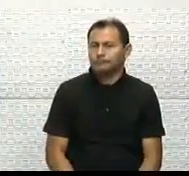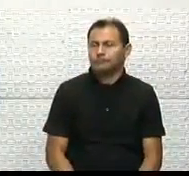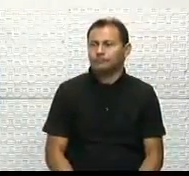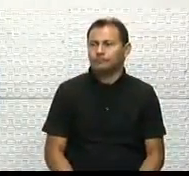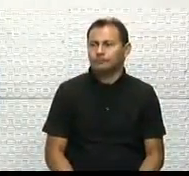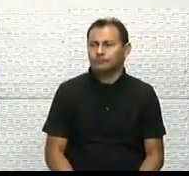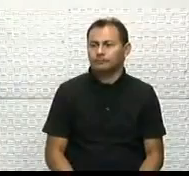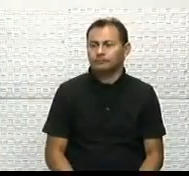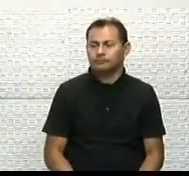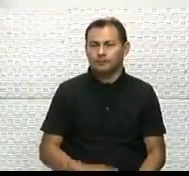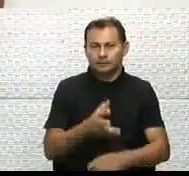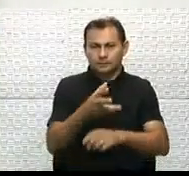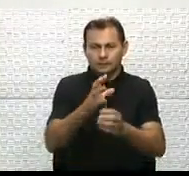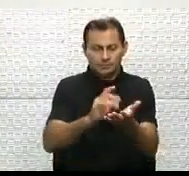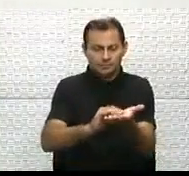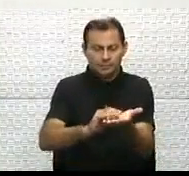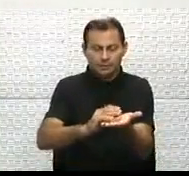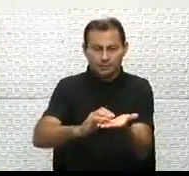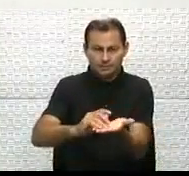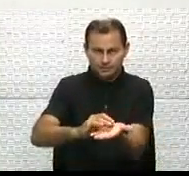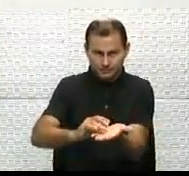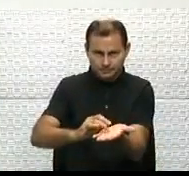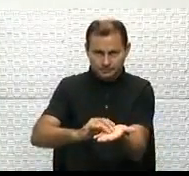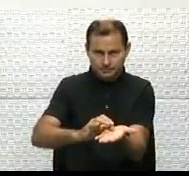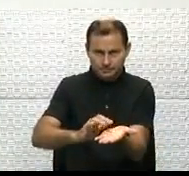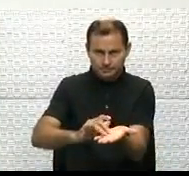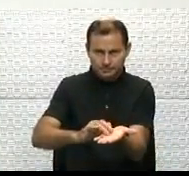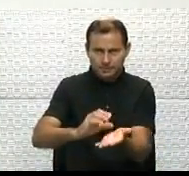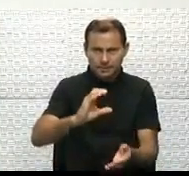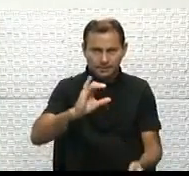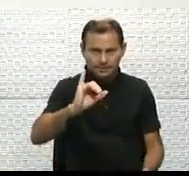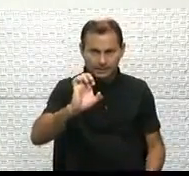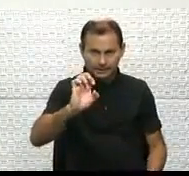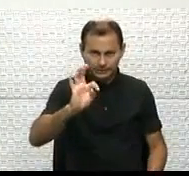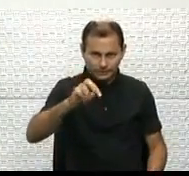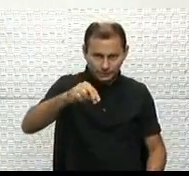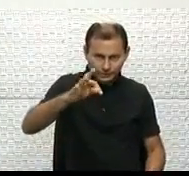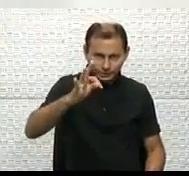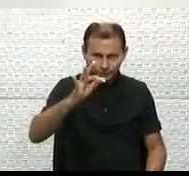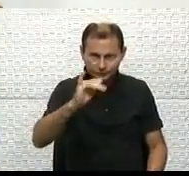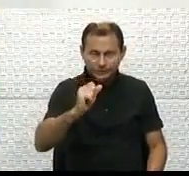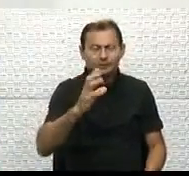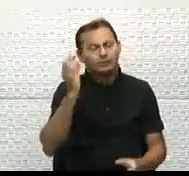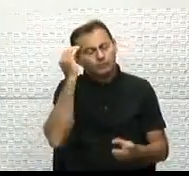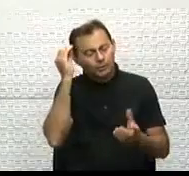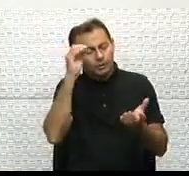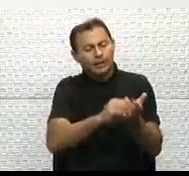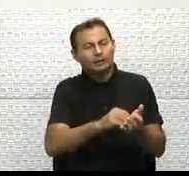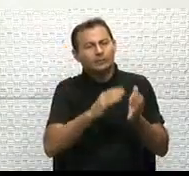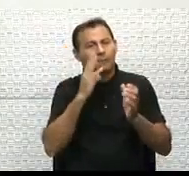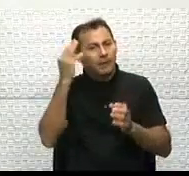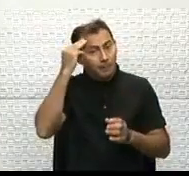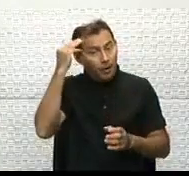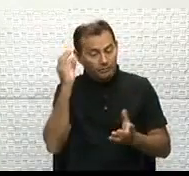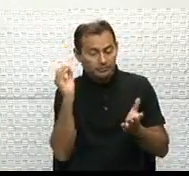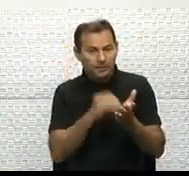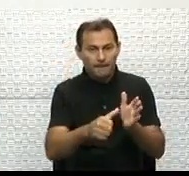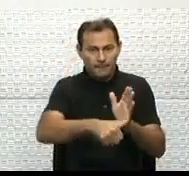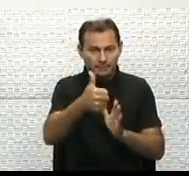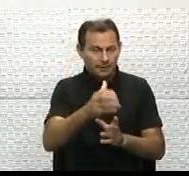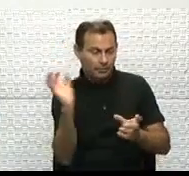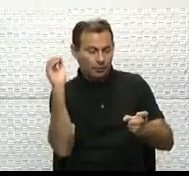Então, na calculadora científica, nós já vimos como inserir os dados na memória. Então, é importante que primeiro